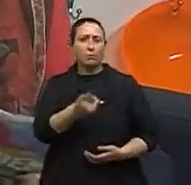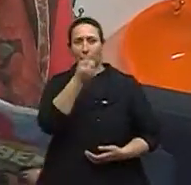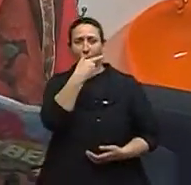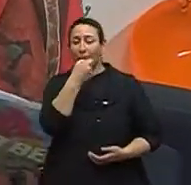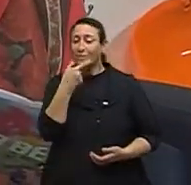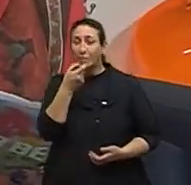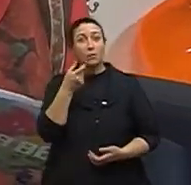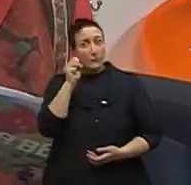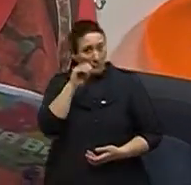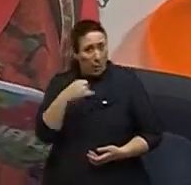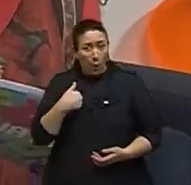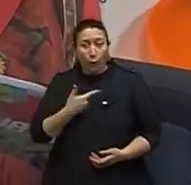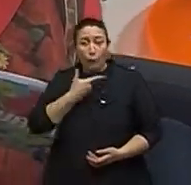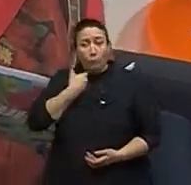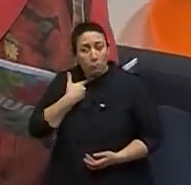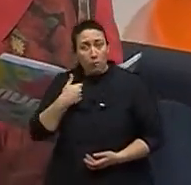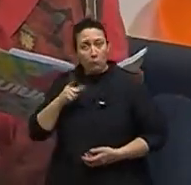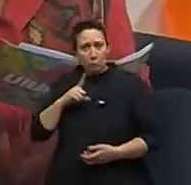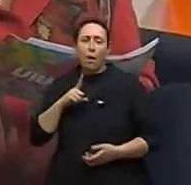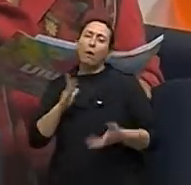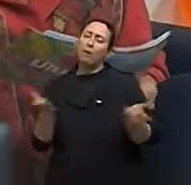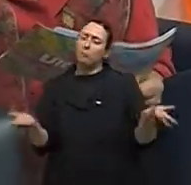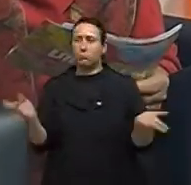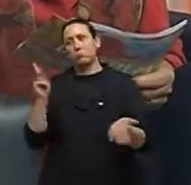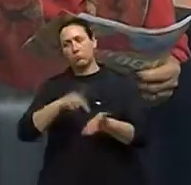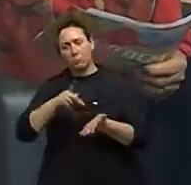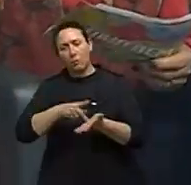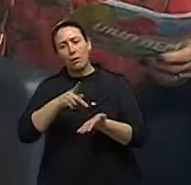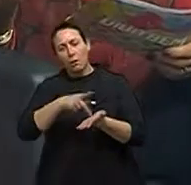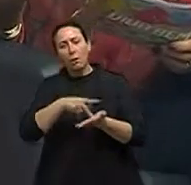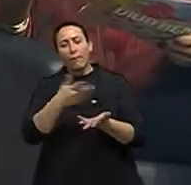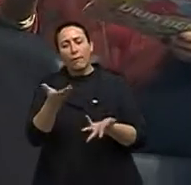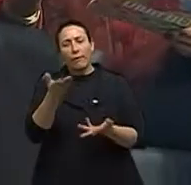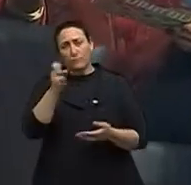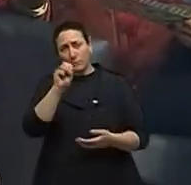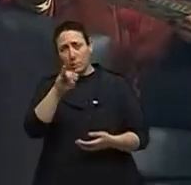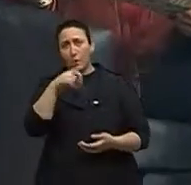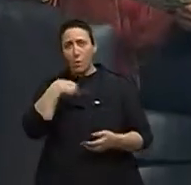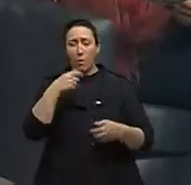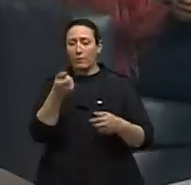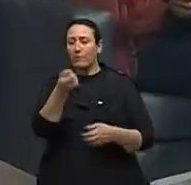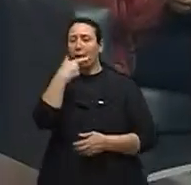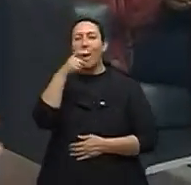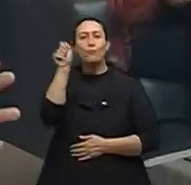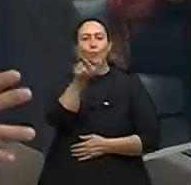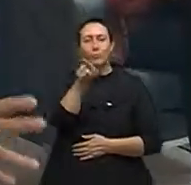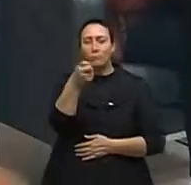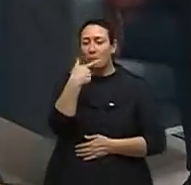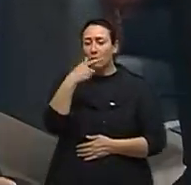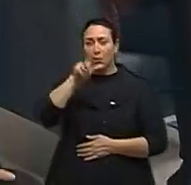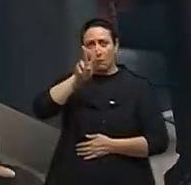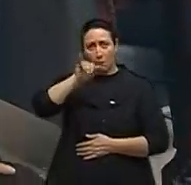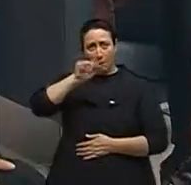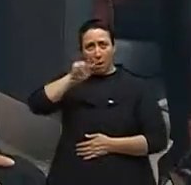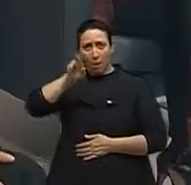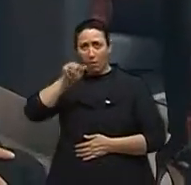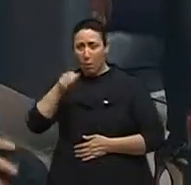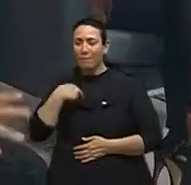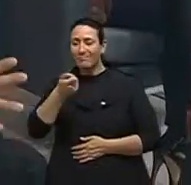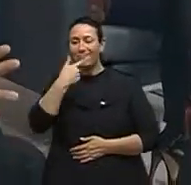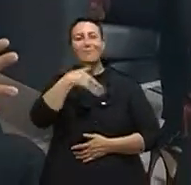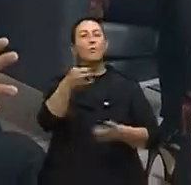efeito Se não tem desejo né Doutor não se você tomar um um viagre for assistir um jogo de futebol não vai acontecer nada